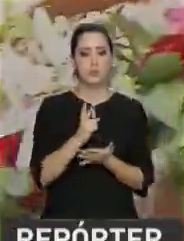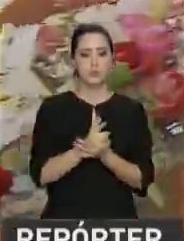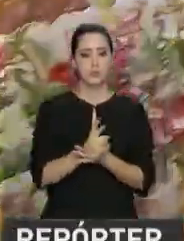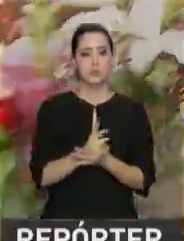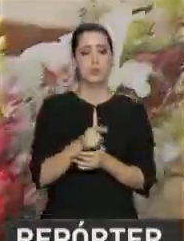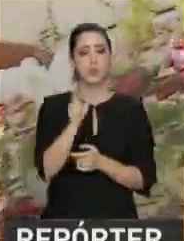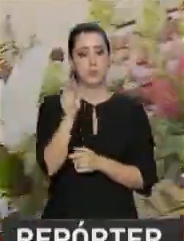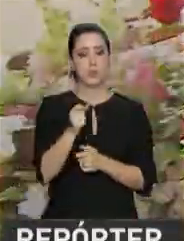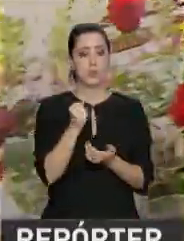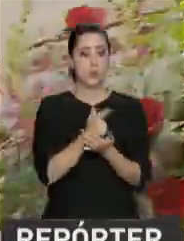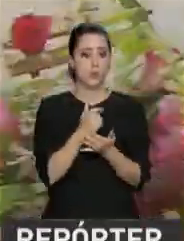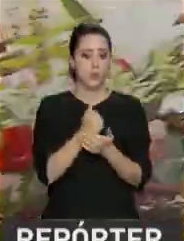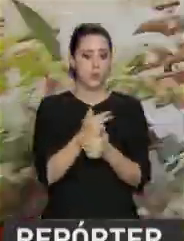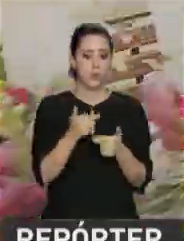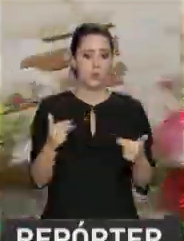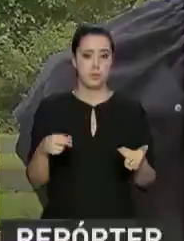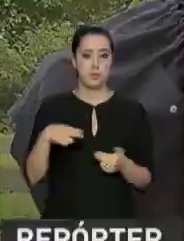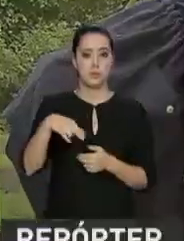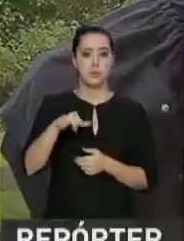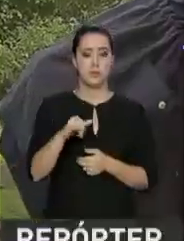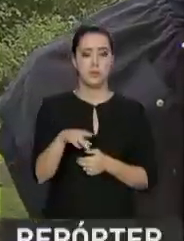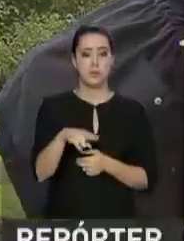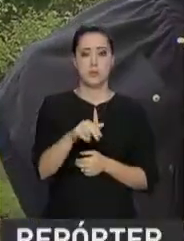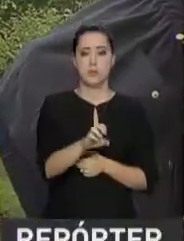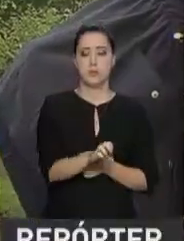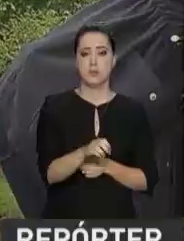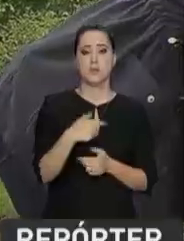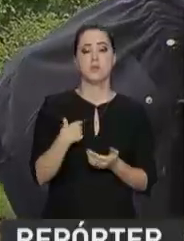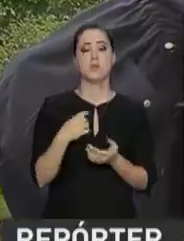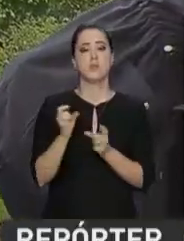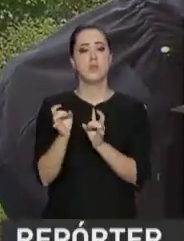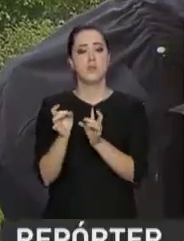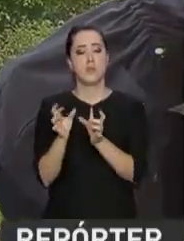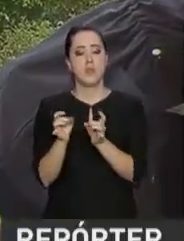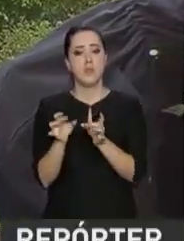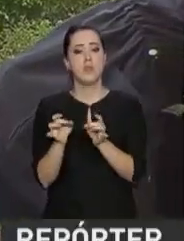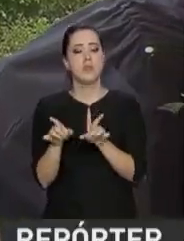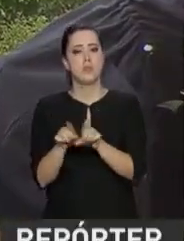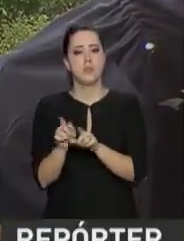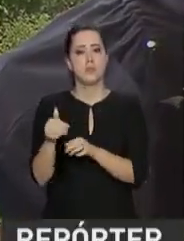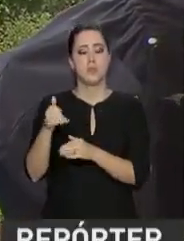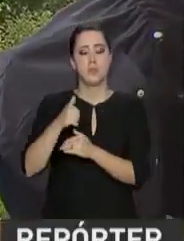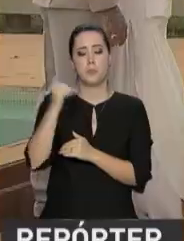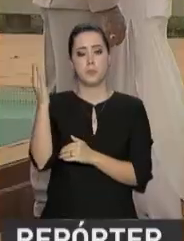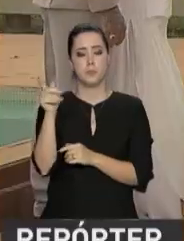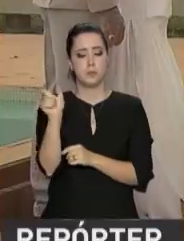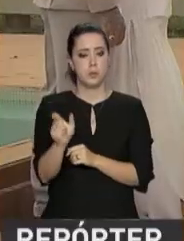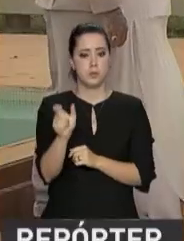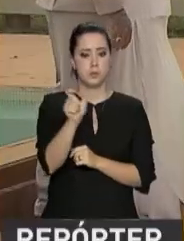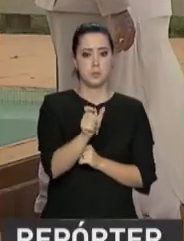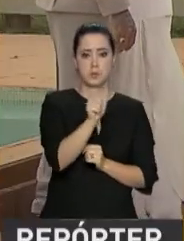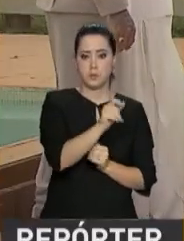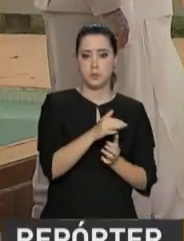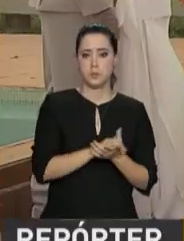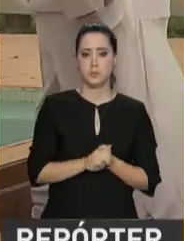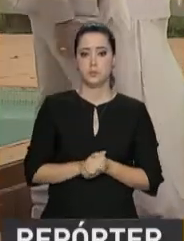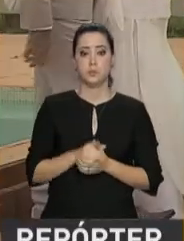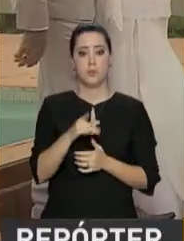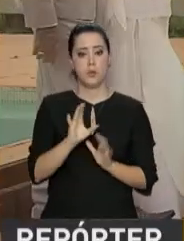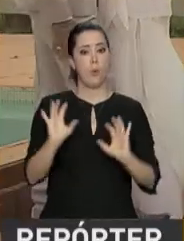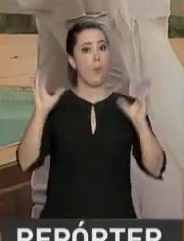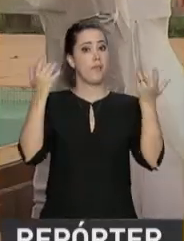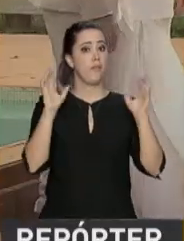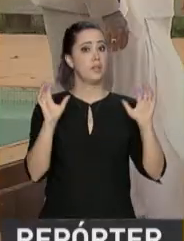consumidor dos produtos de naiane e fornecedora de decorações para eventos no mercado de eventos ele é